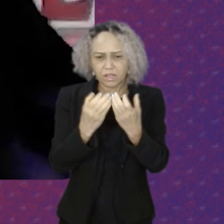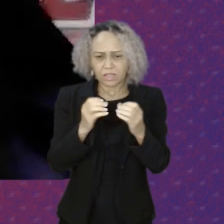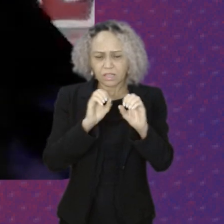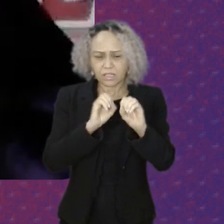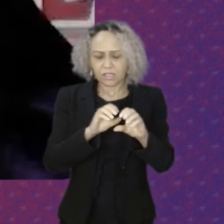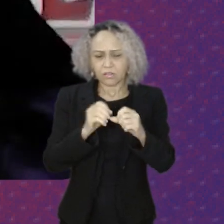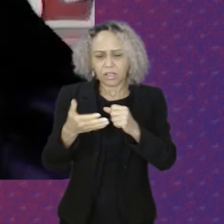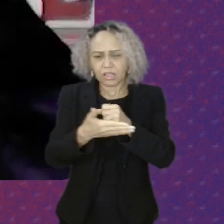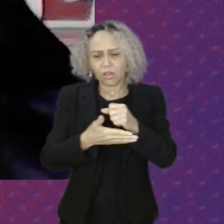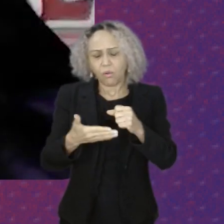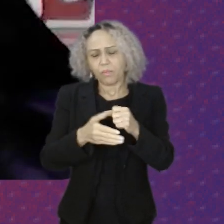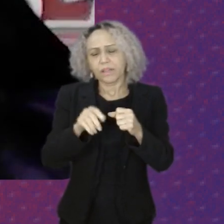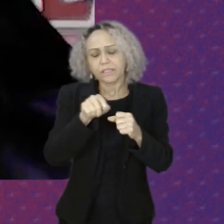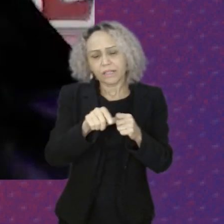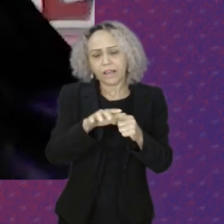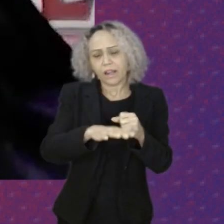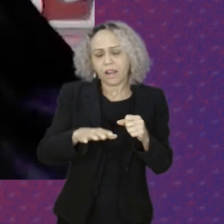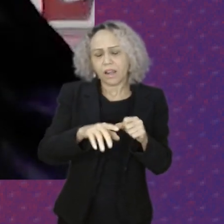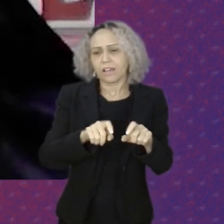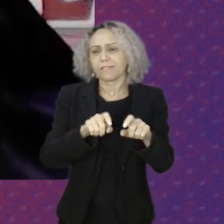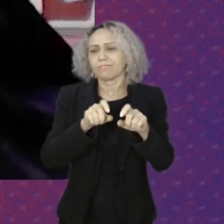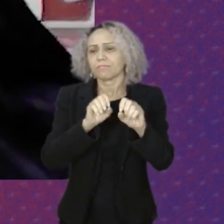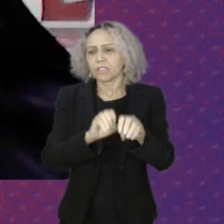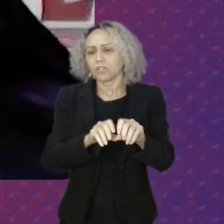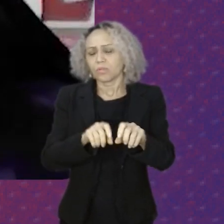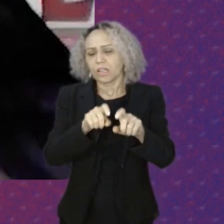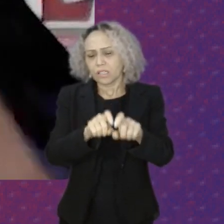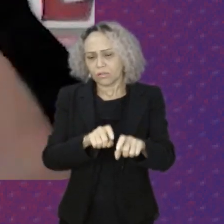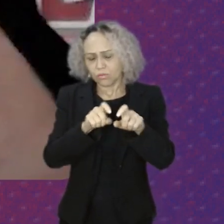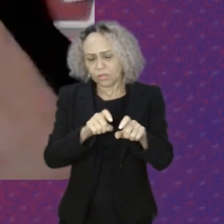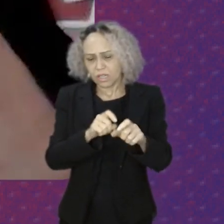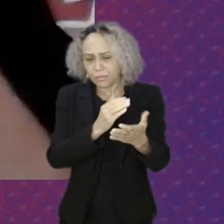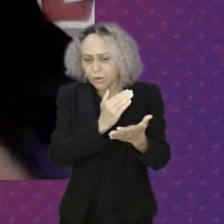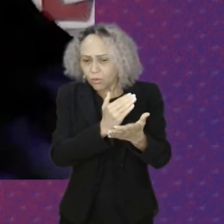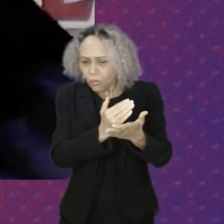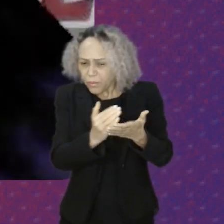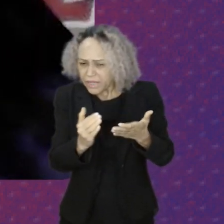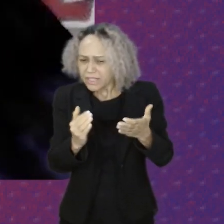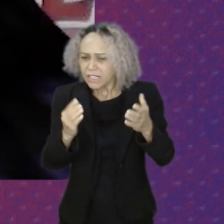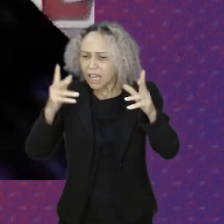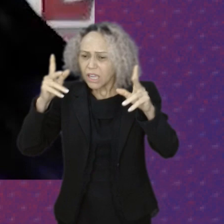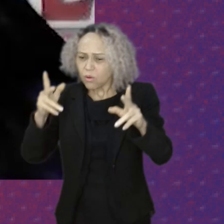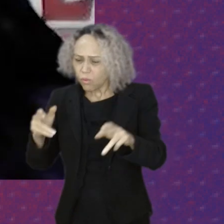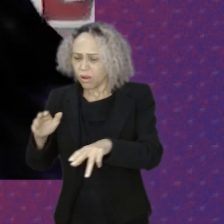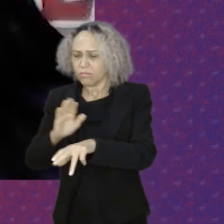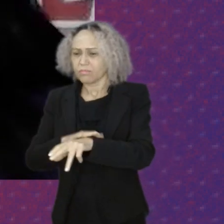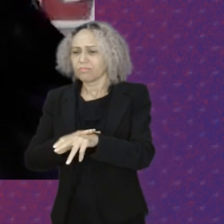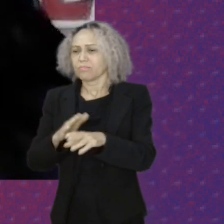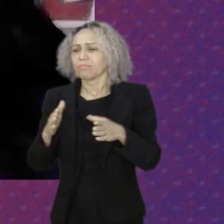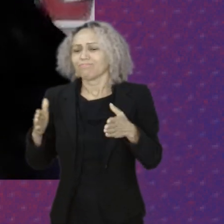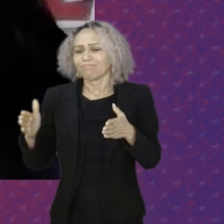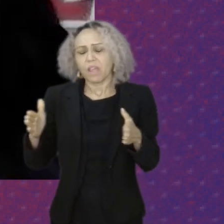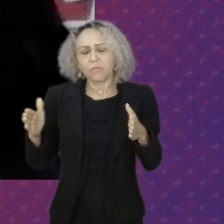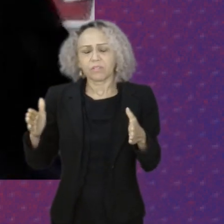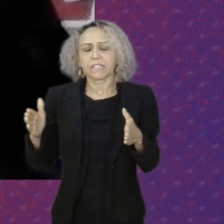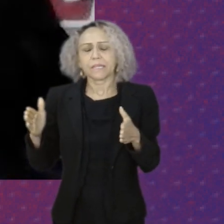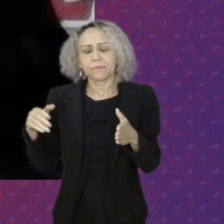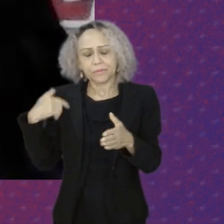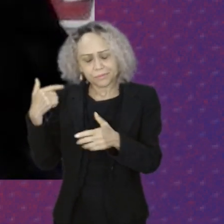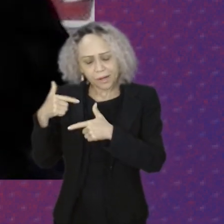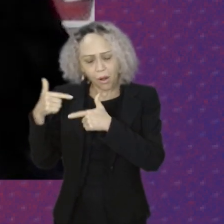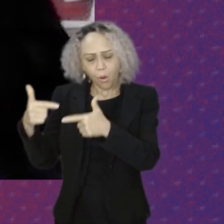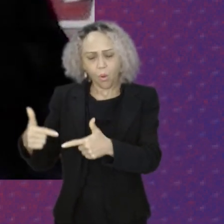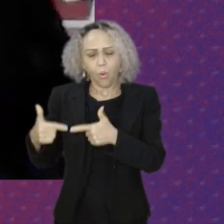esse processo ele nasce juntamente com a luta histórica da terra. E aí a gente, nesse contexto histórico,